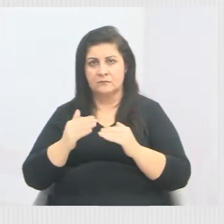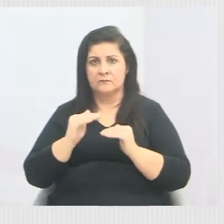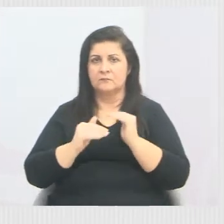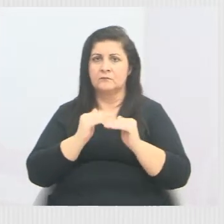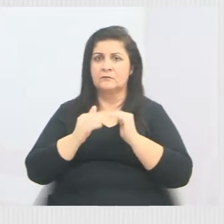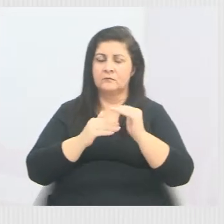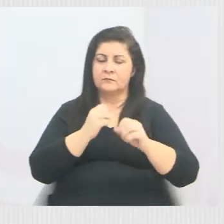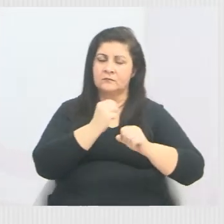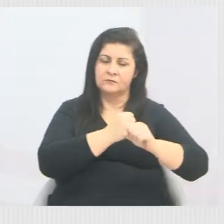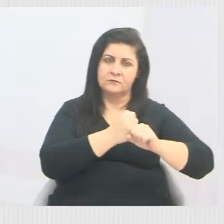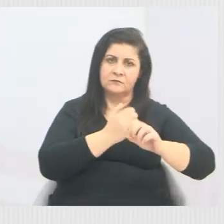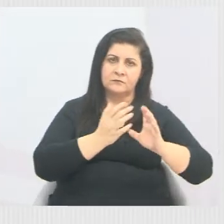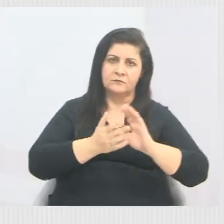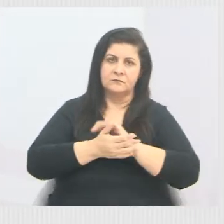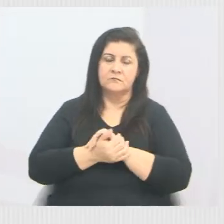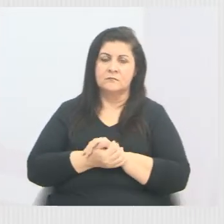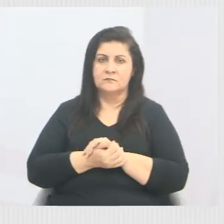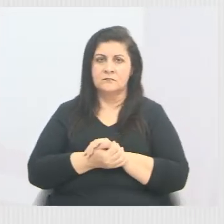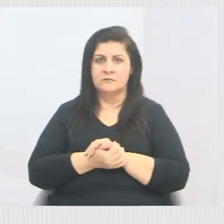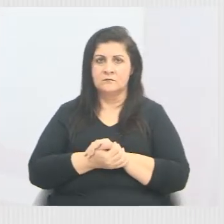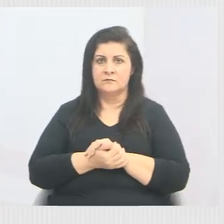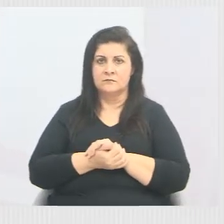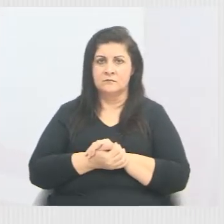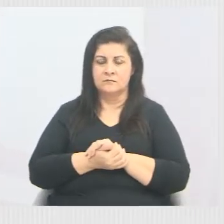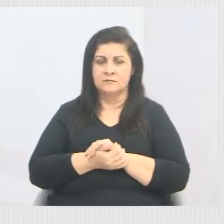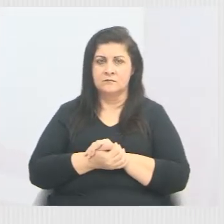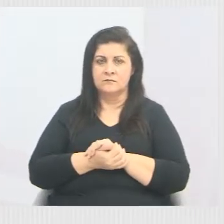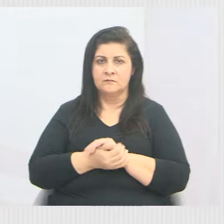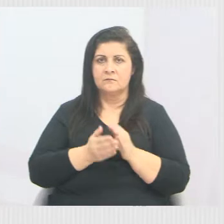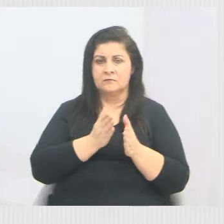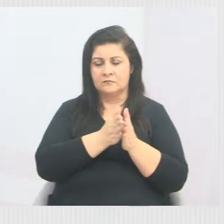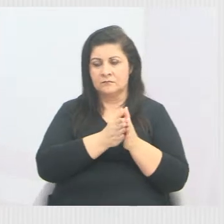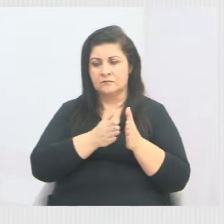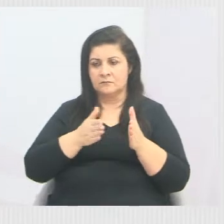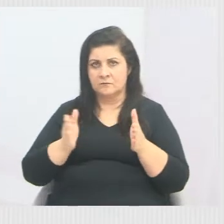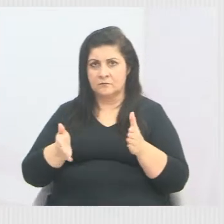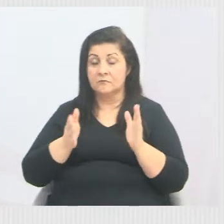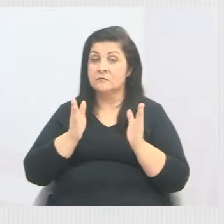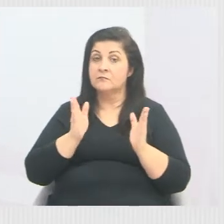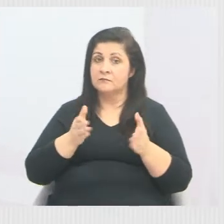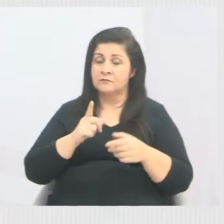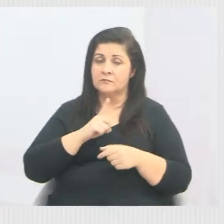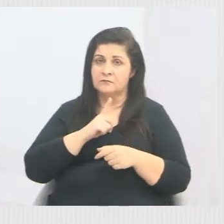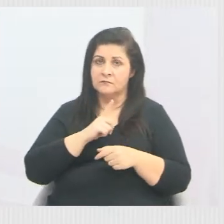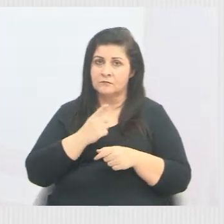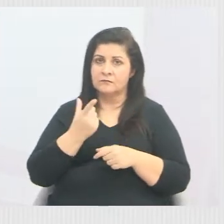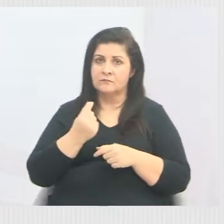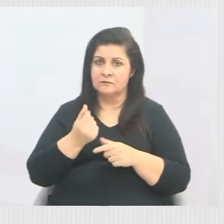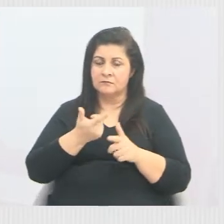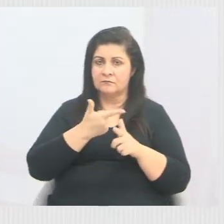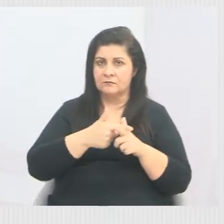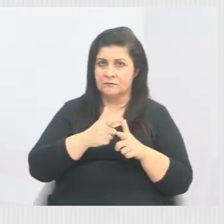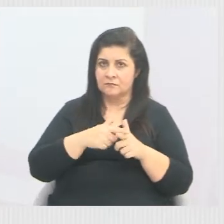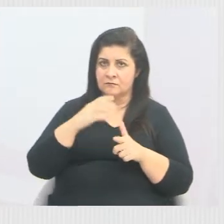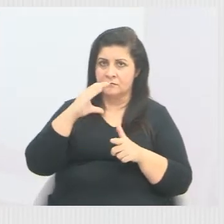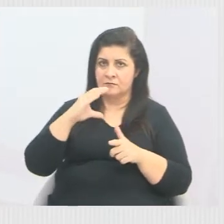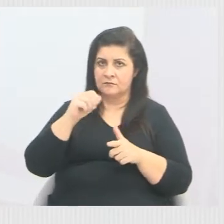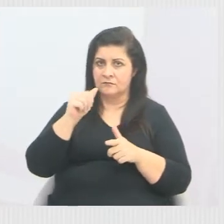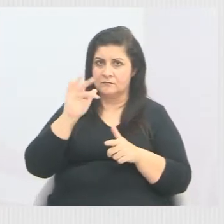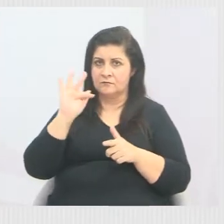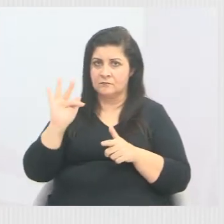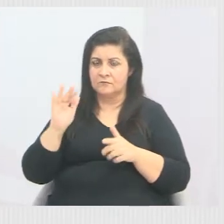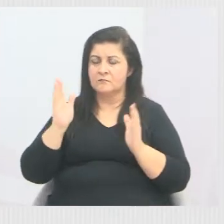processo. Então, no decorrer da entrada desse exercício, já tinha recurso, né, do CAF que estava sendo pago as